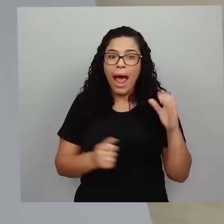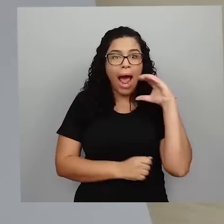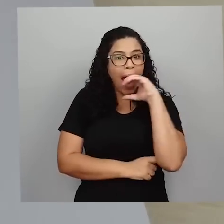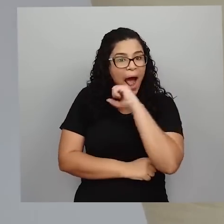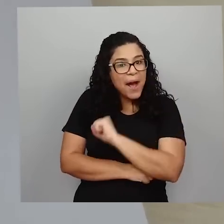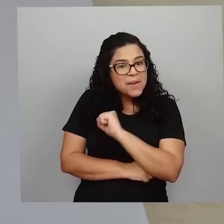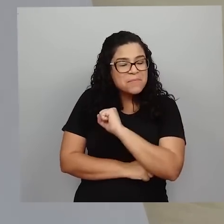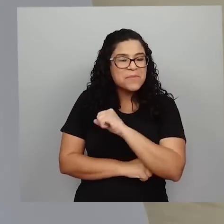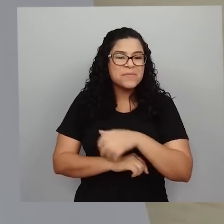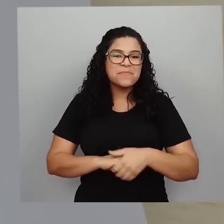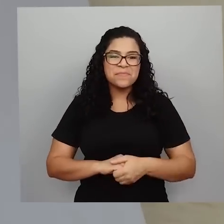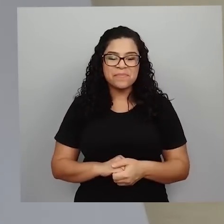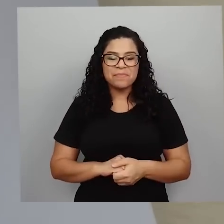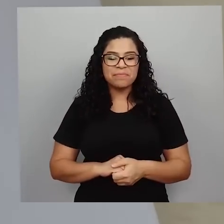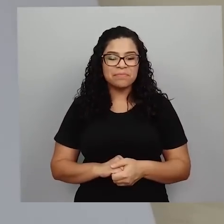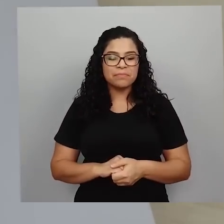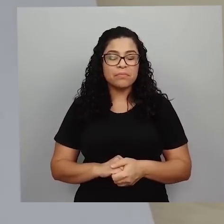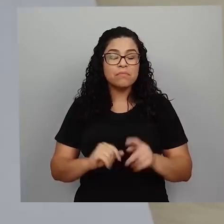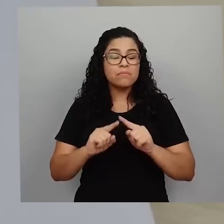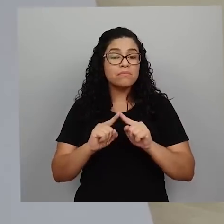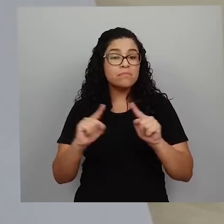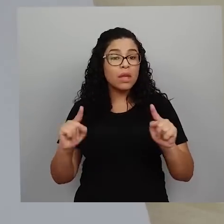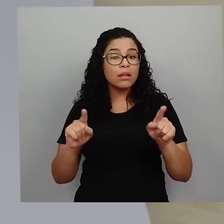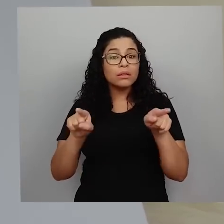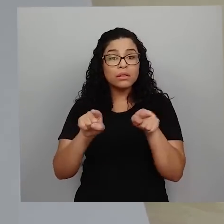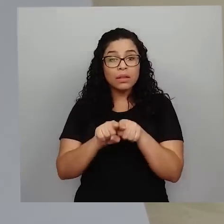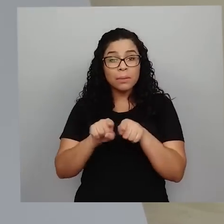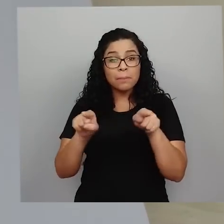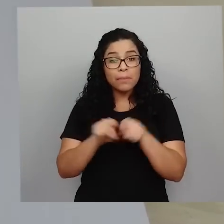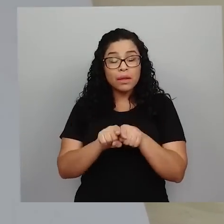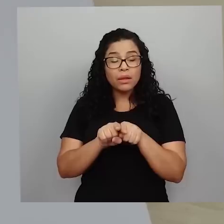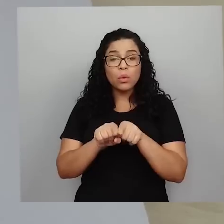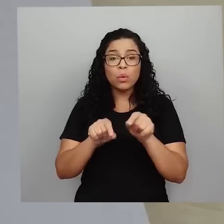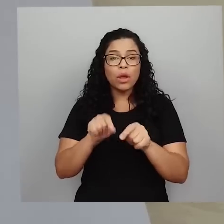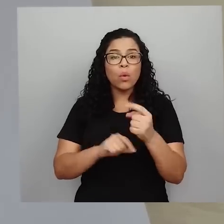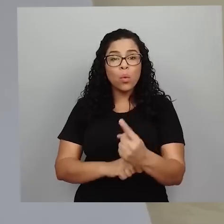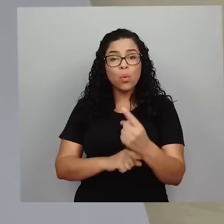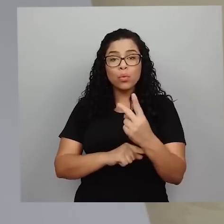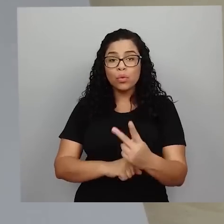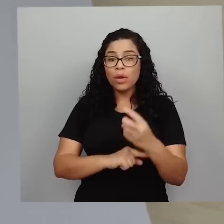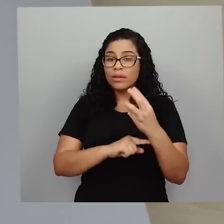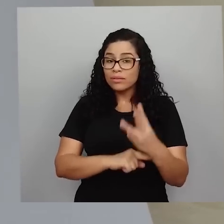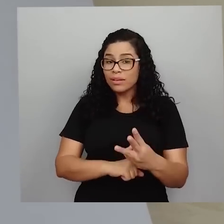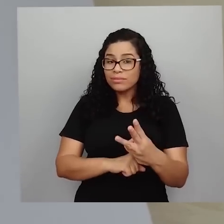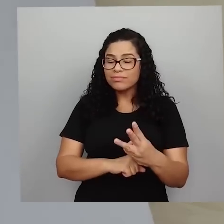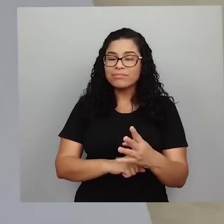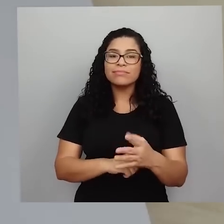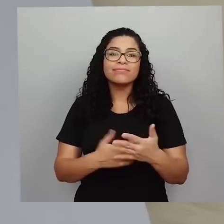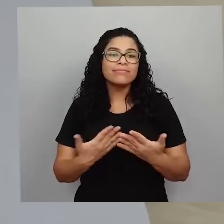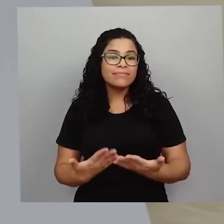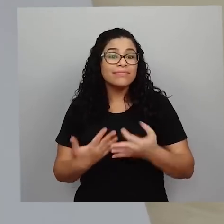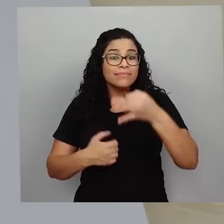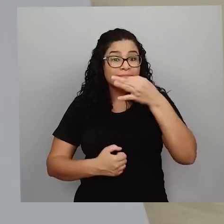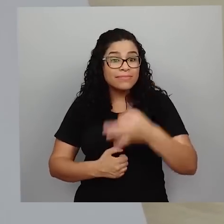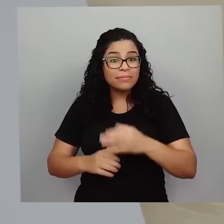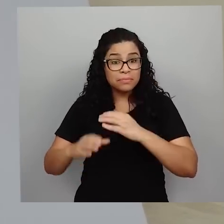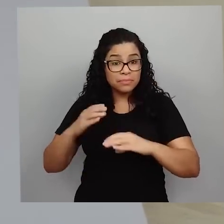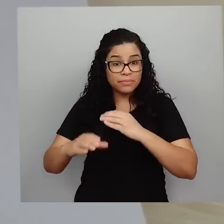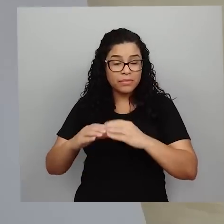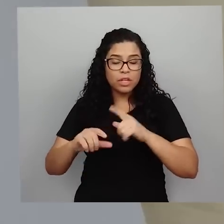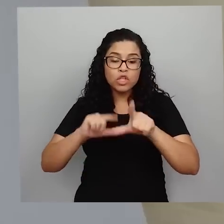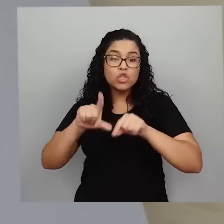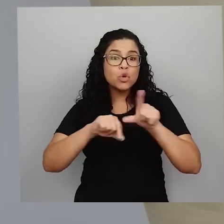tem que bater a corda bem forte. Mas também tem essa versão que conta 1, 2, 3. Serve também como parlenda